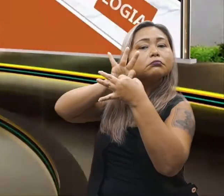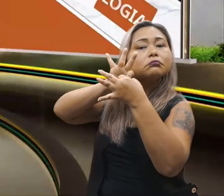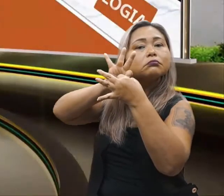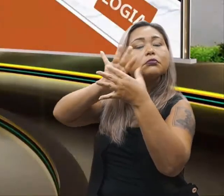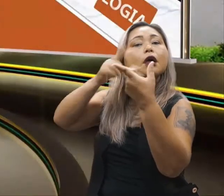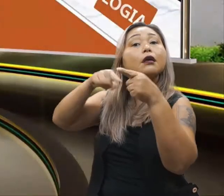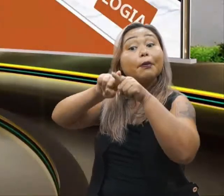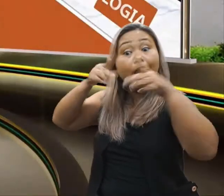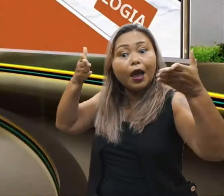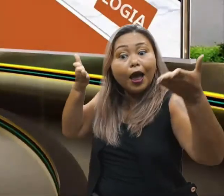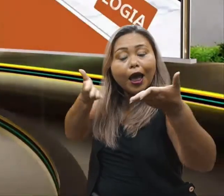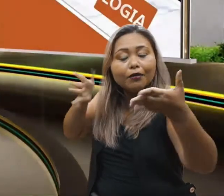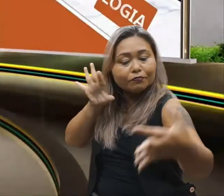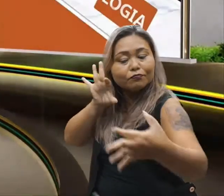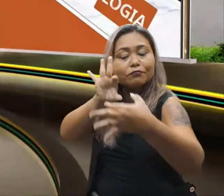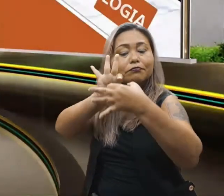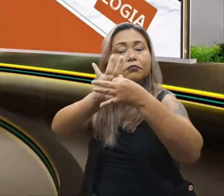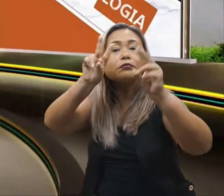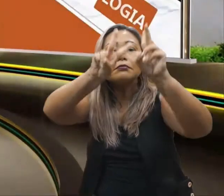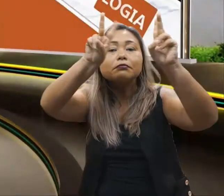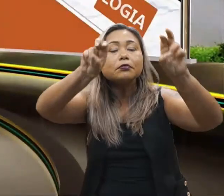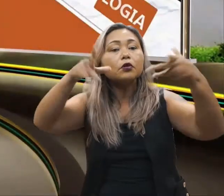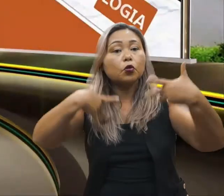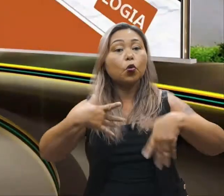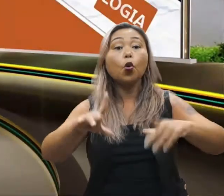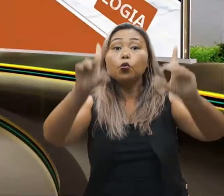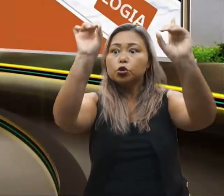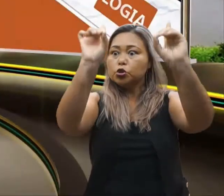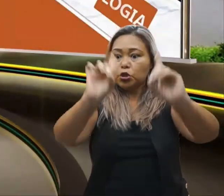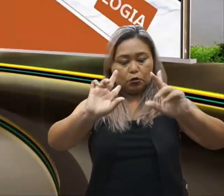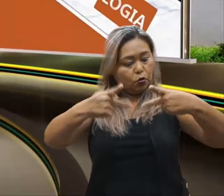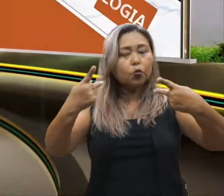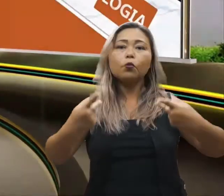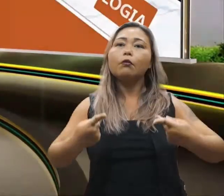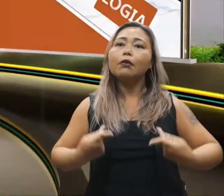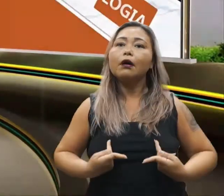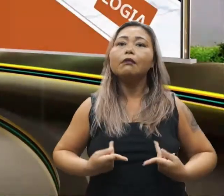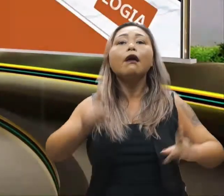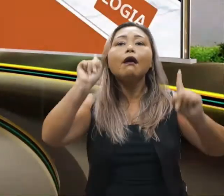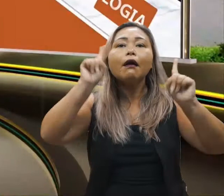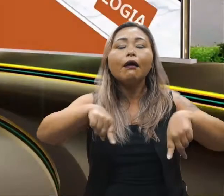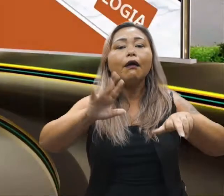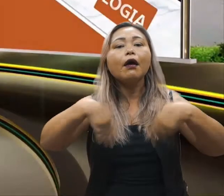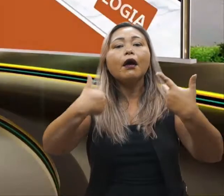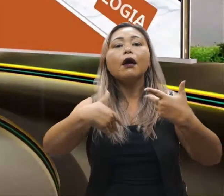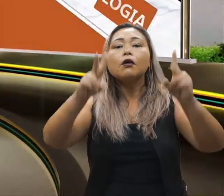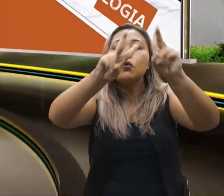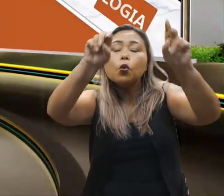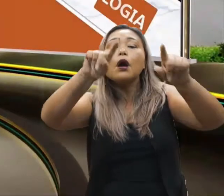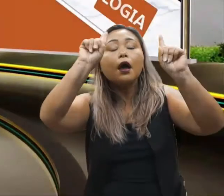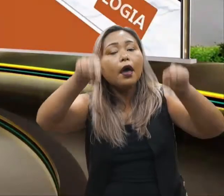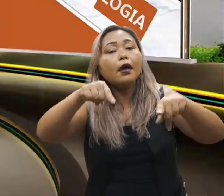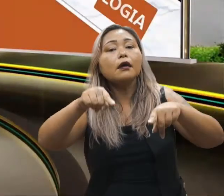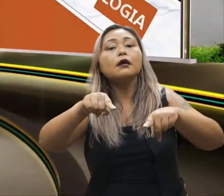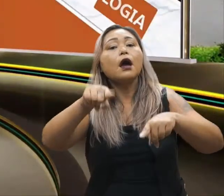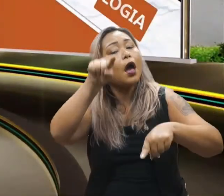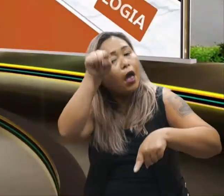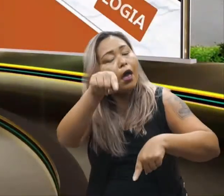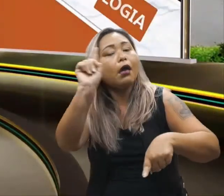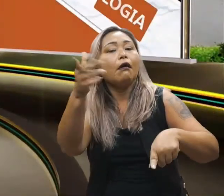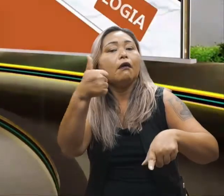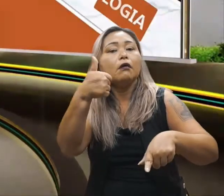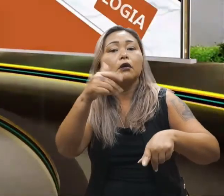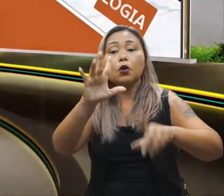atualidade sobre o tema dos direitos humanos. É isso mesmo. O tema da aula de hoje é exatamente